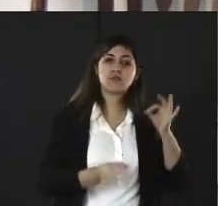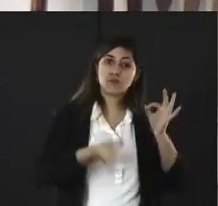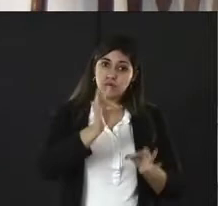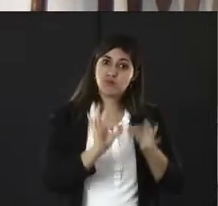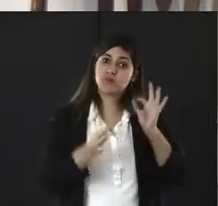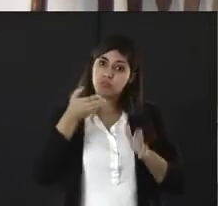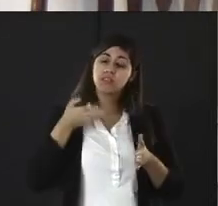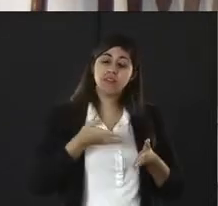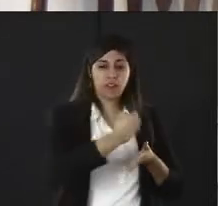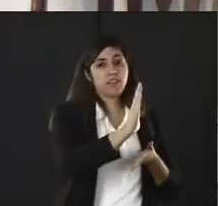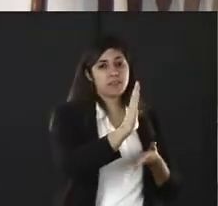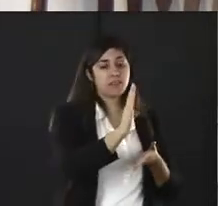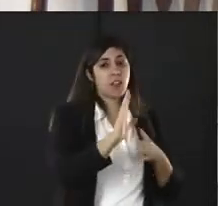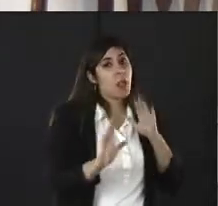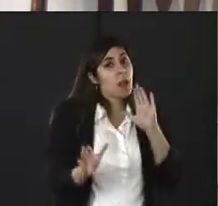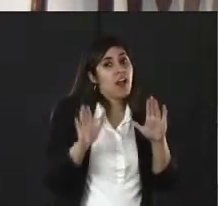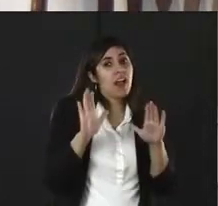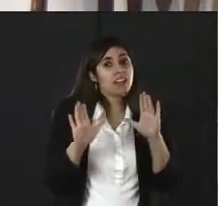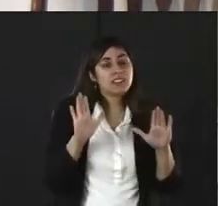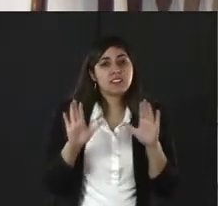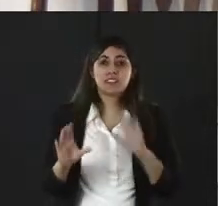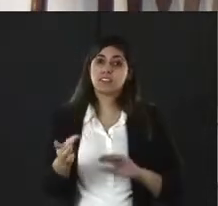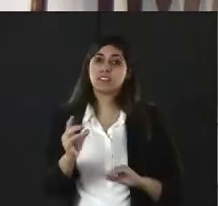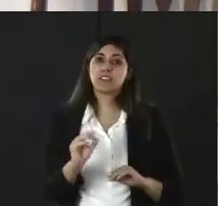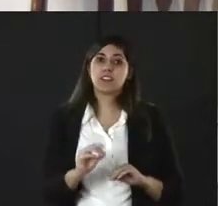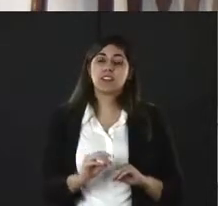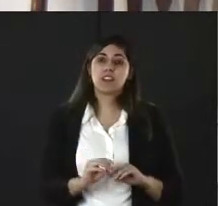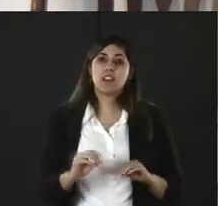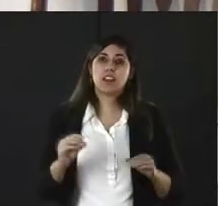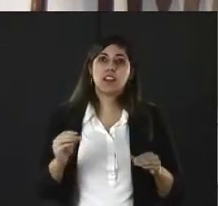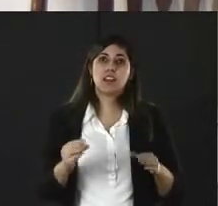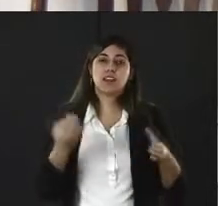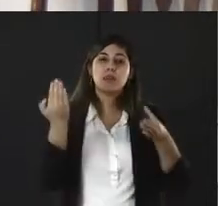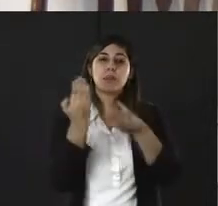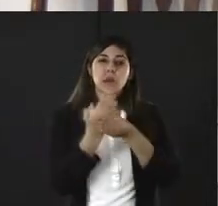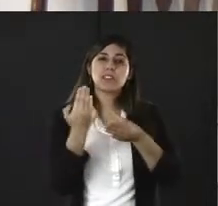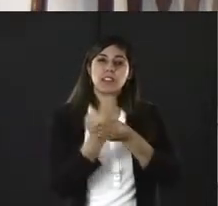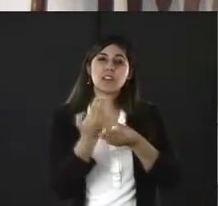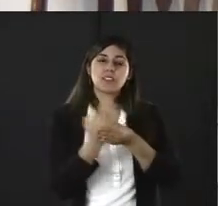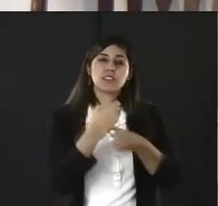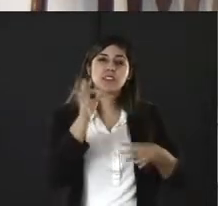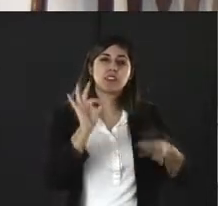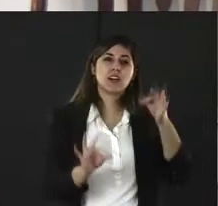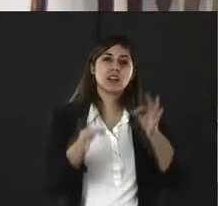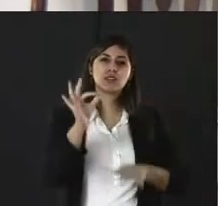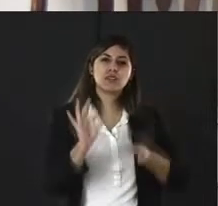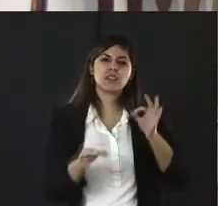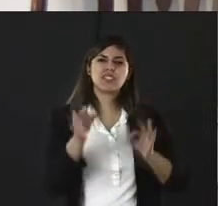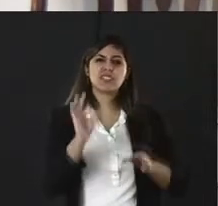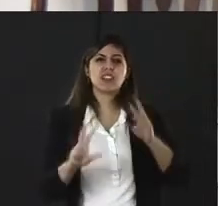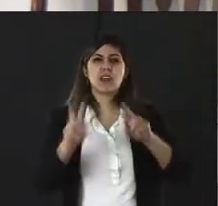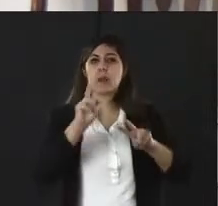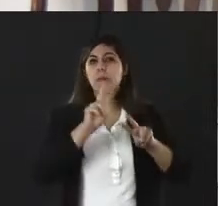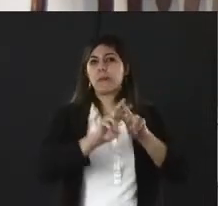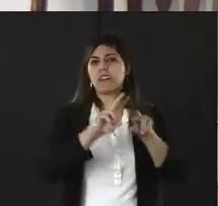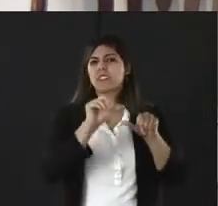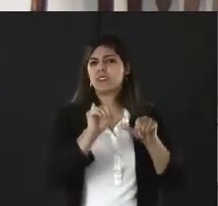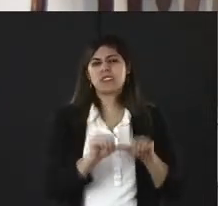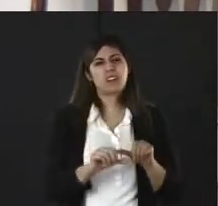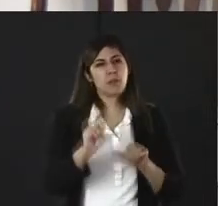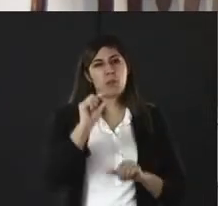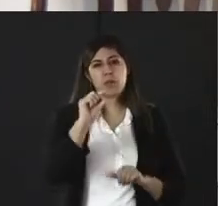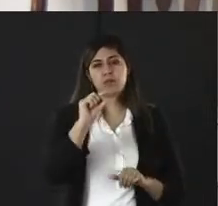como este ou que são condenados que tem uma pena pelo menos é que com diga com o ato